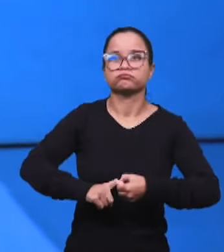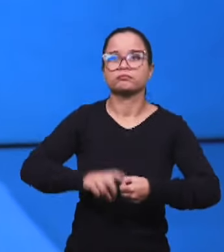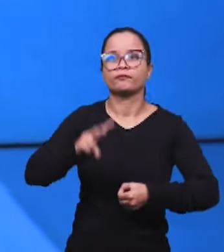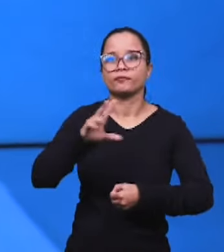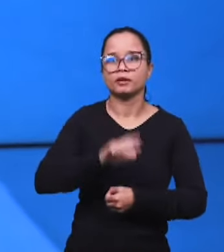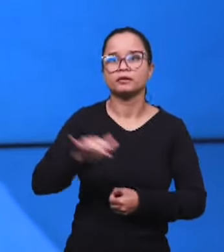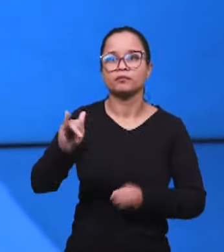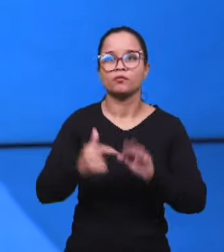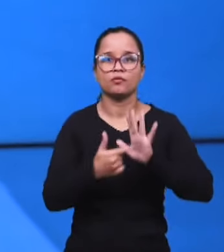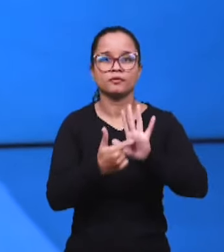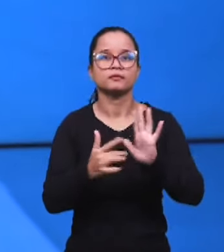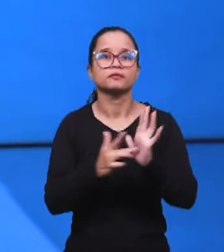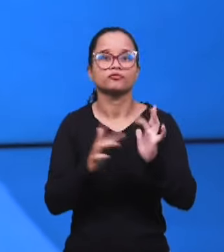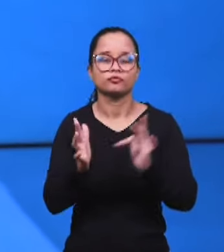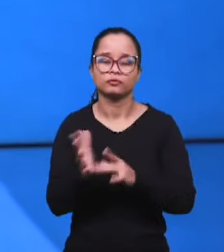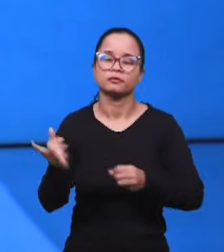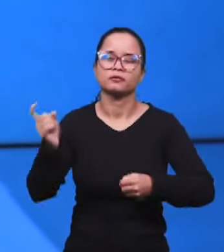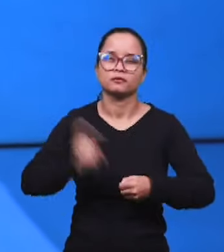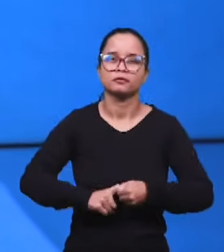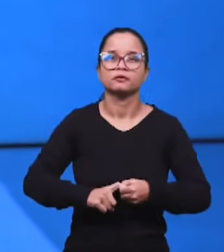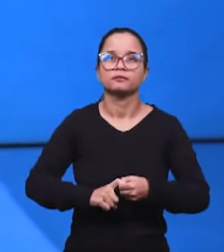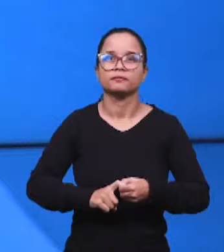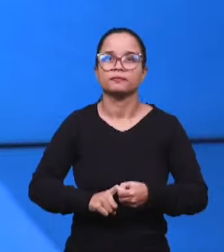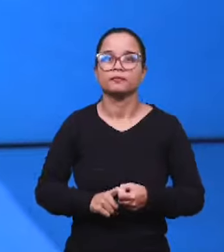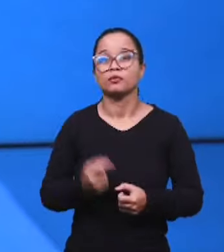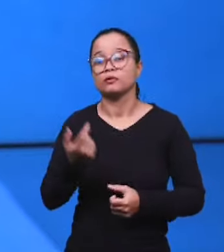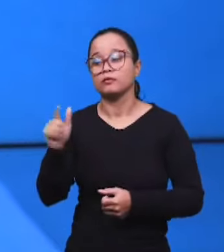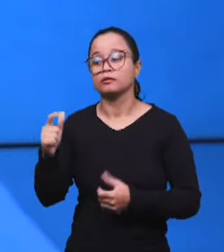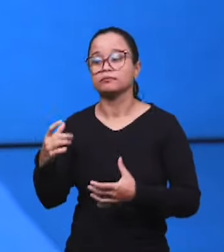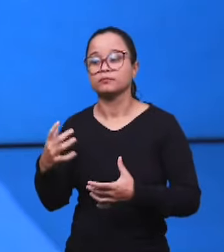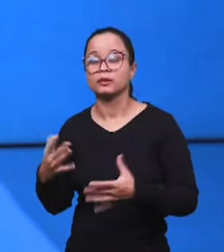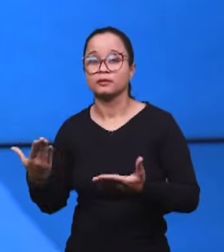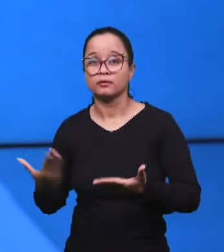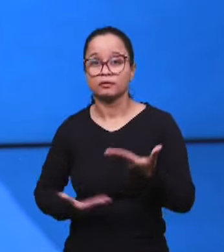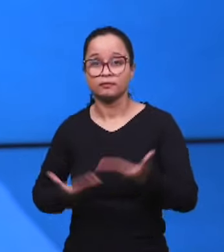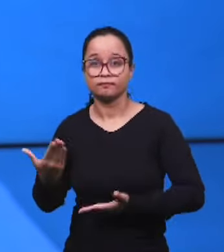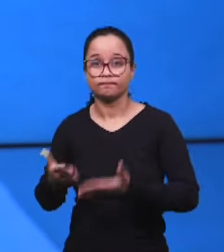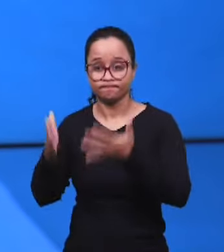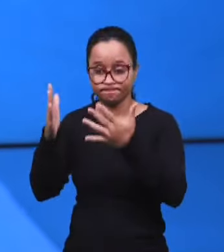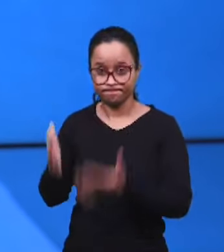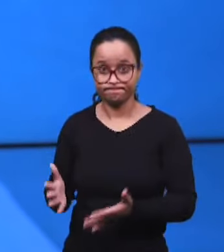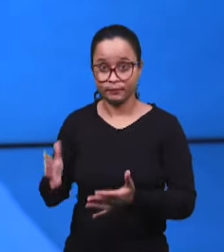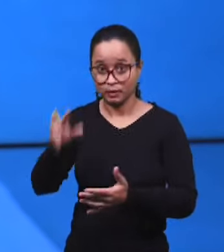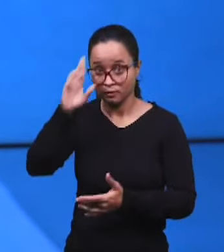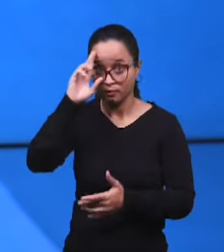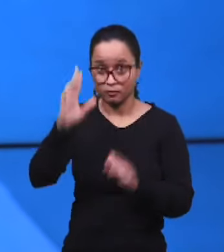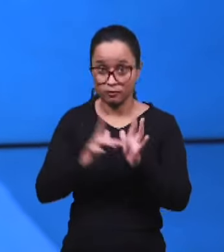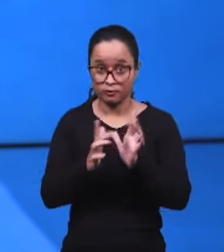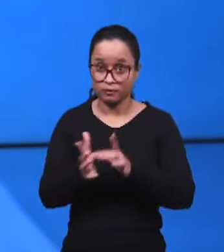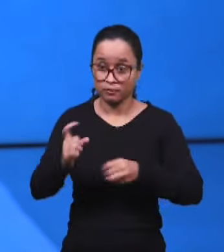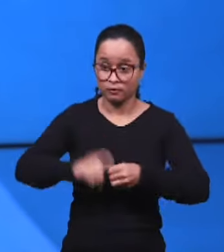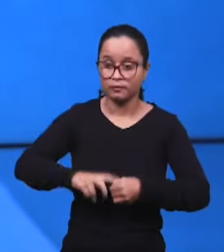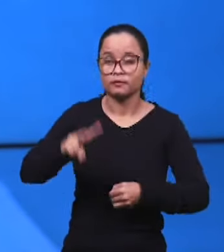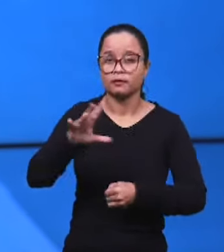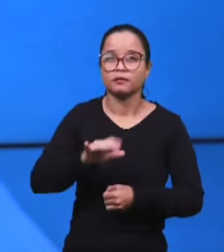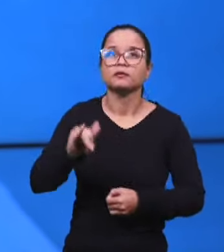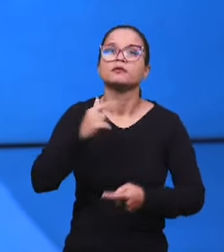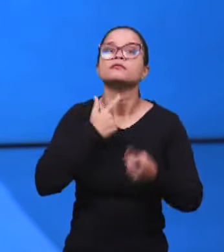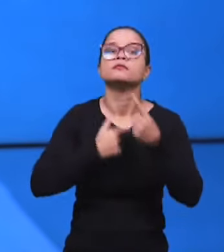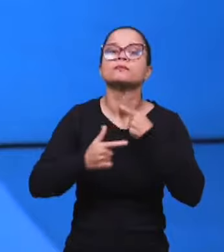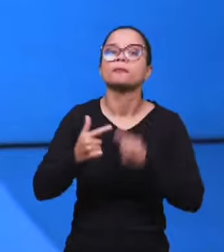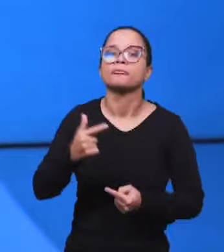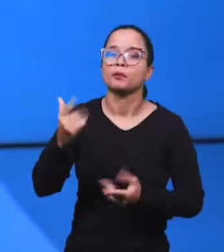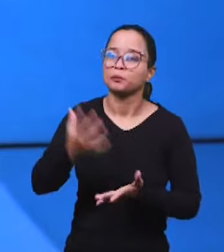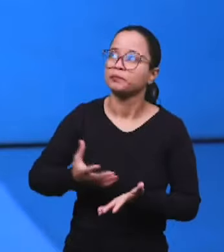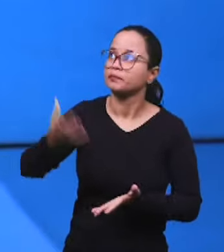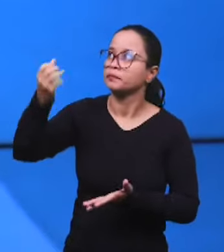é mostrando que Jesus virá. Por outro lado, a igreja expressando, ora vem Senhor Jesus, é o desejo da igreja de subir